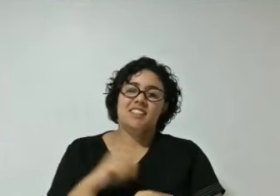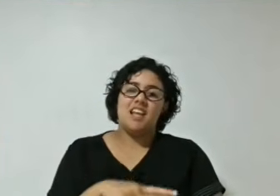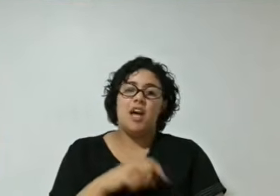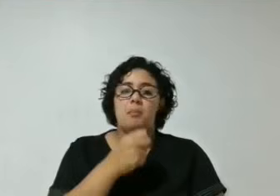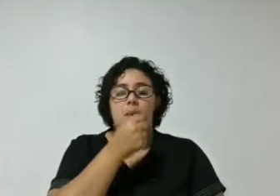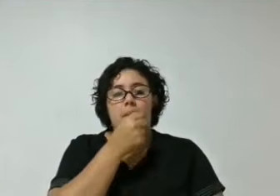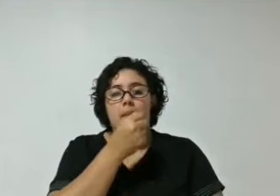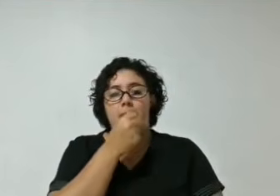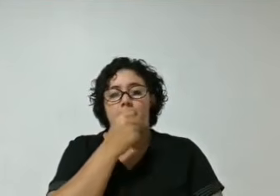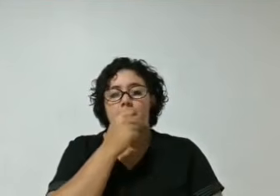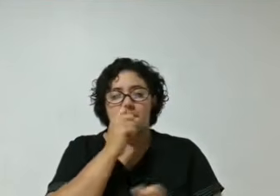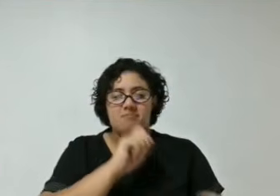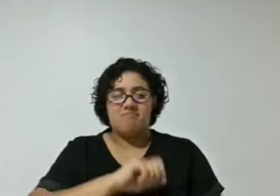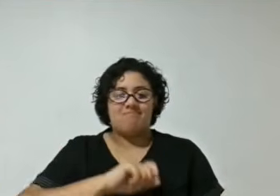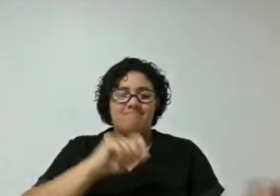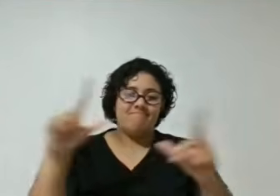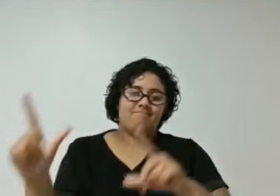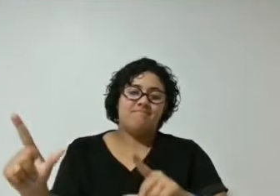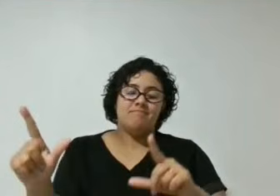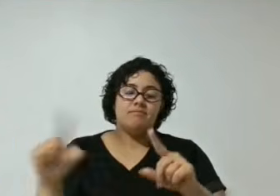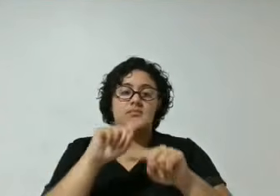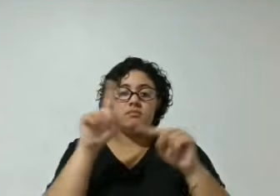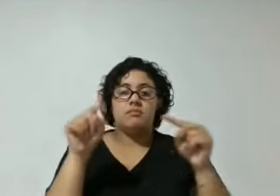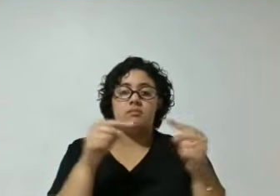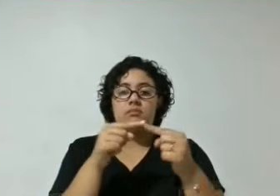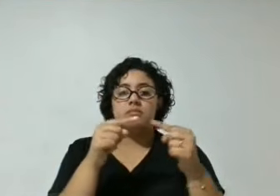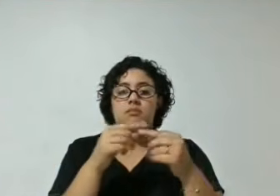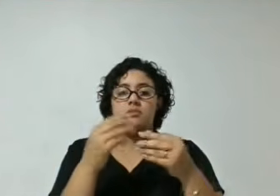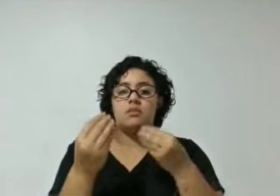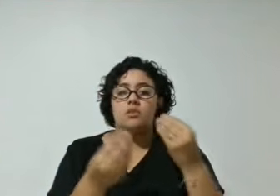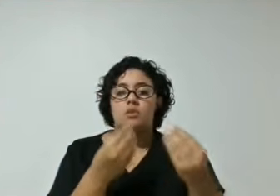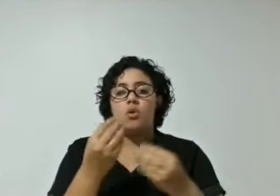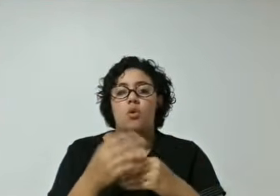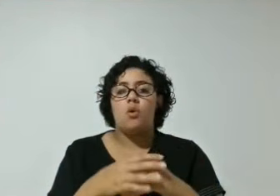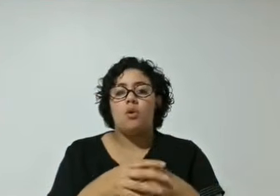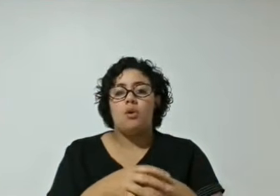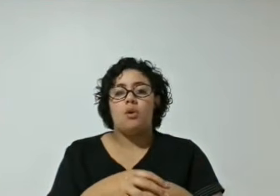Ô, Érica, e como que é a relação de servidores,